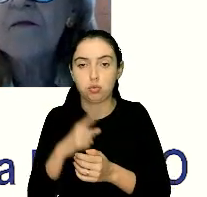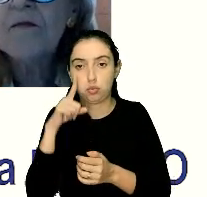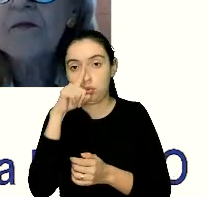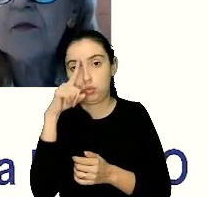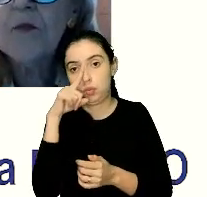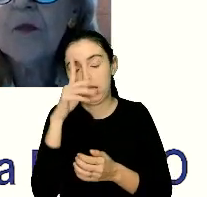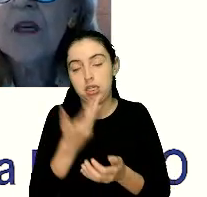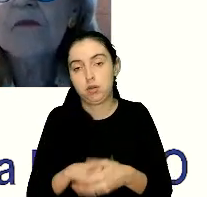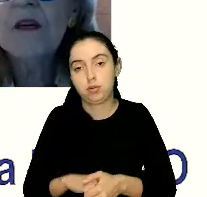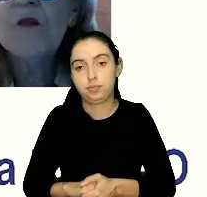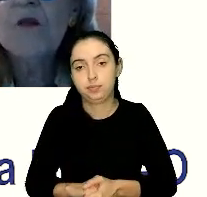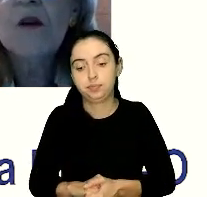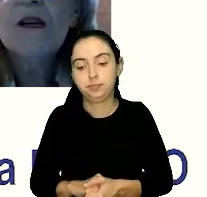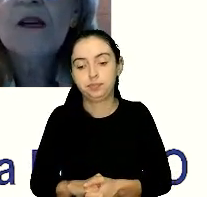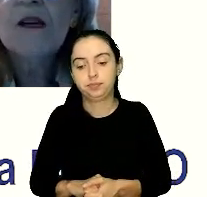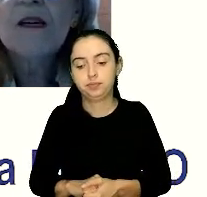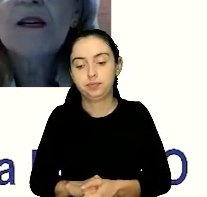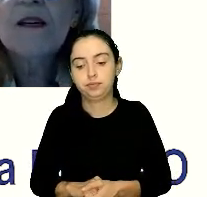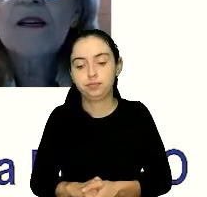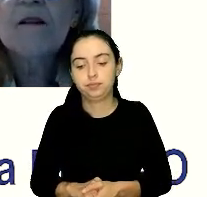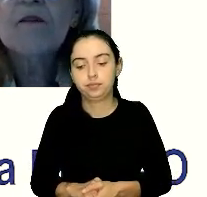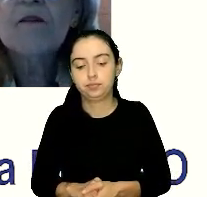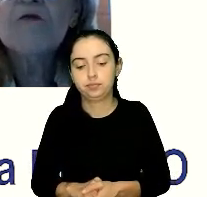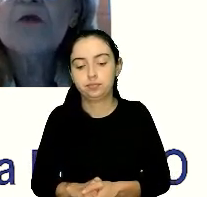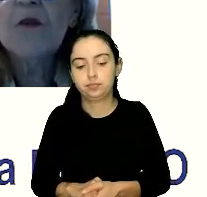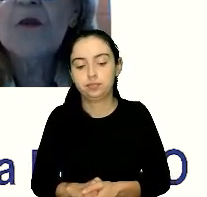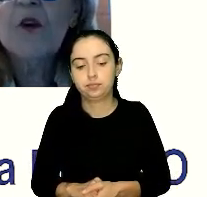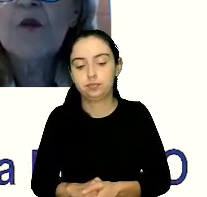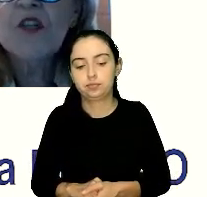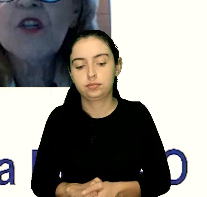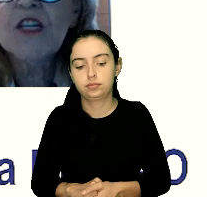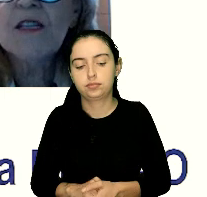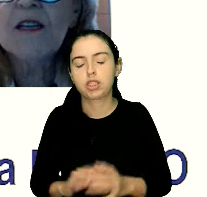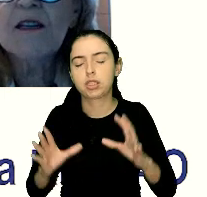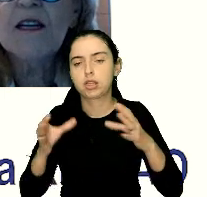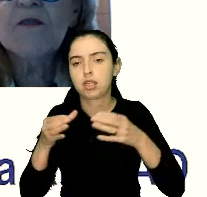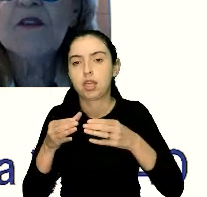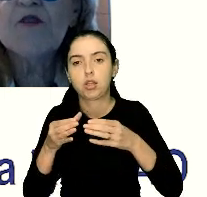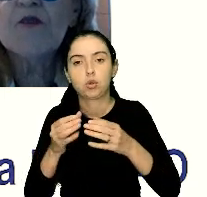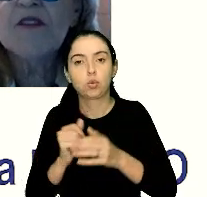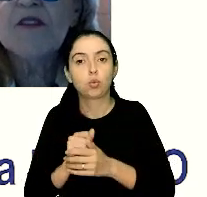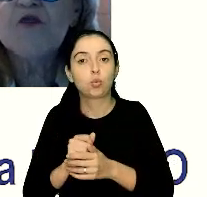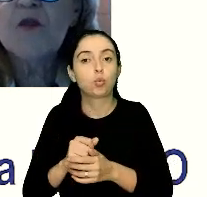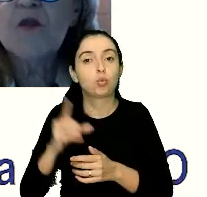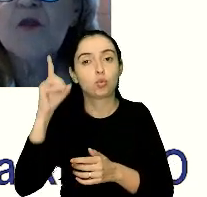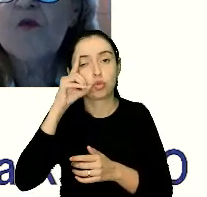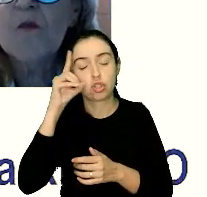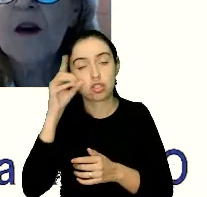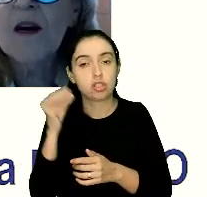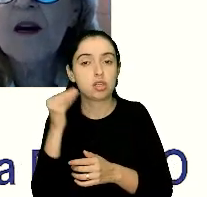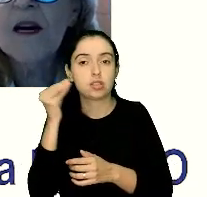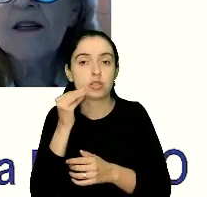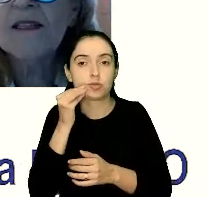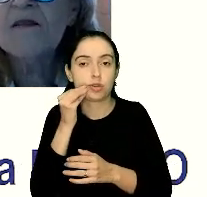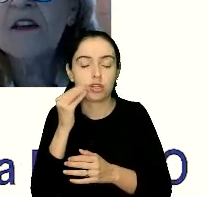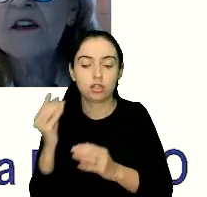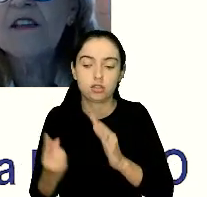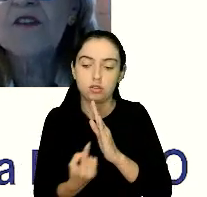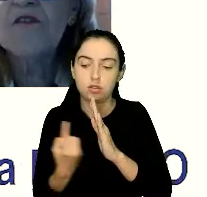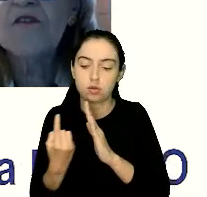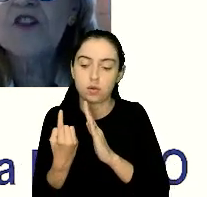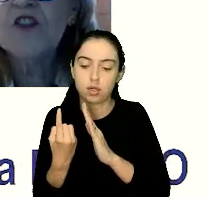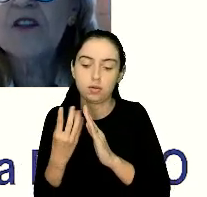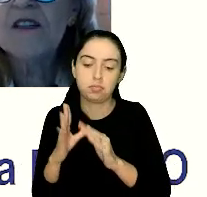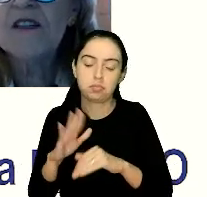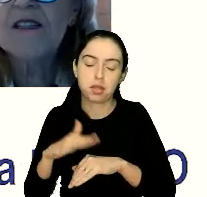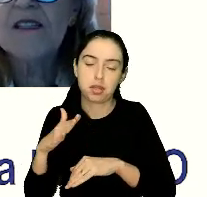né? Então, dentro da própria rotina, as pessoas se isolam um pouco mais,